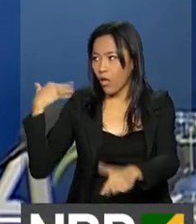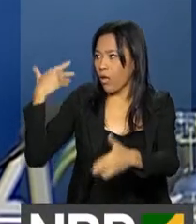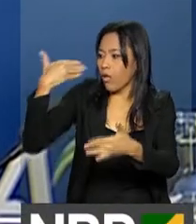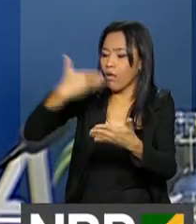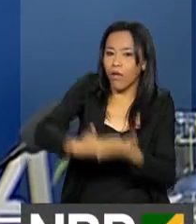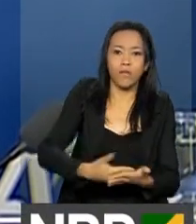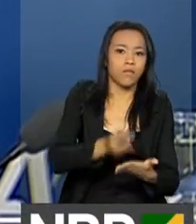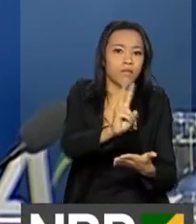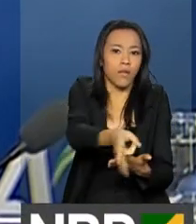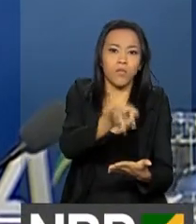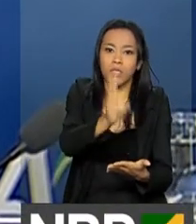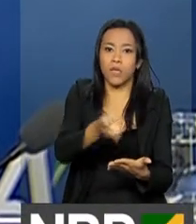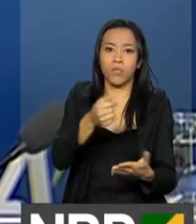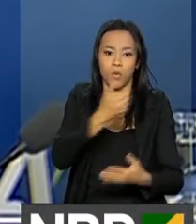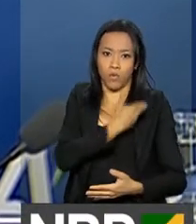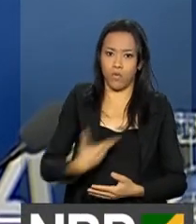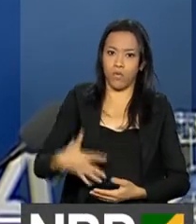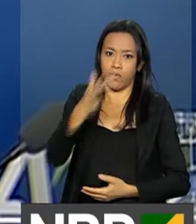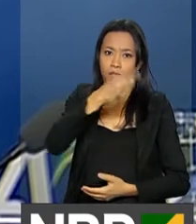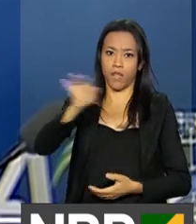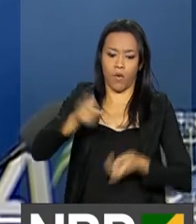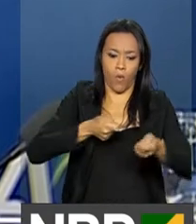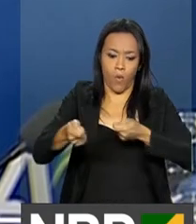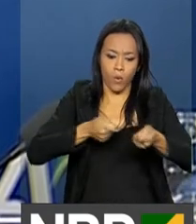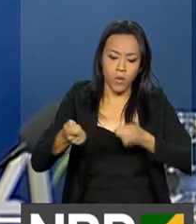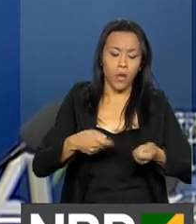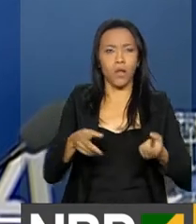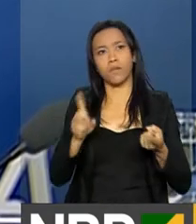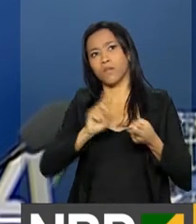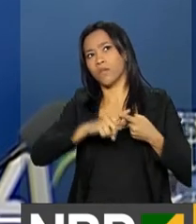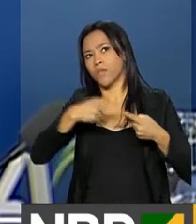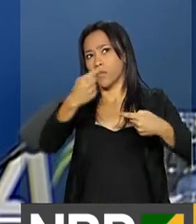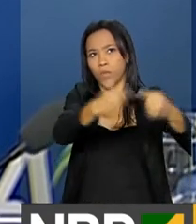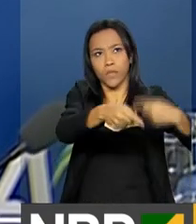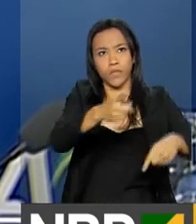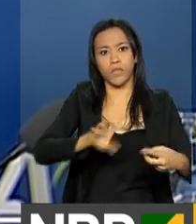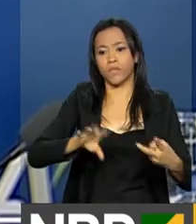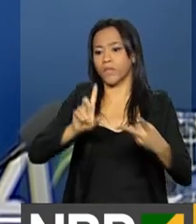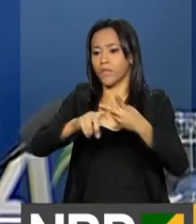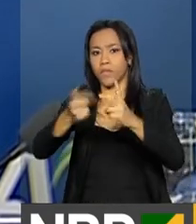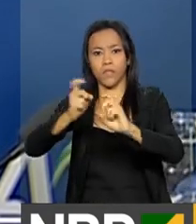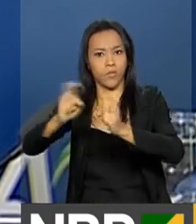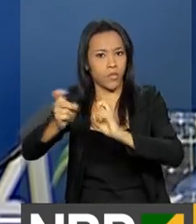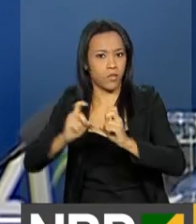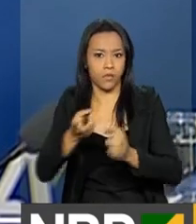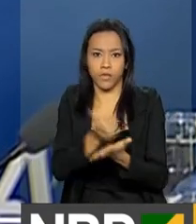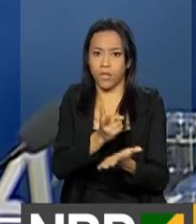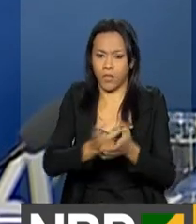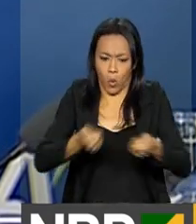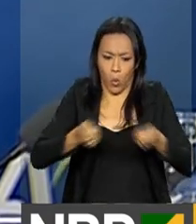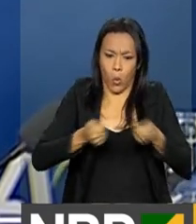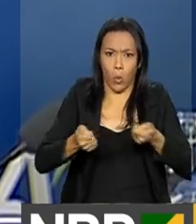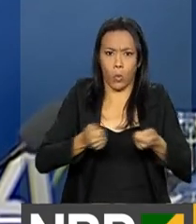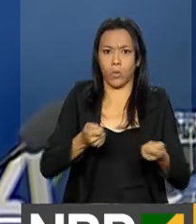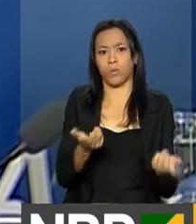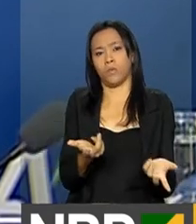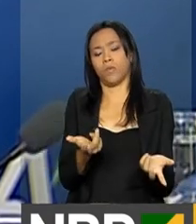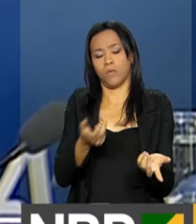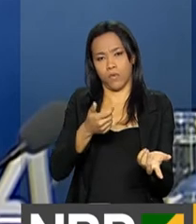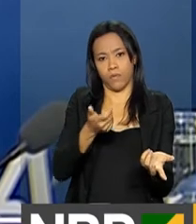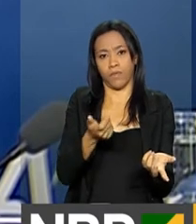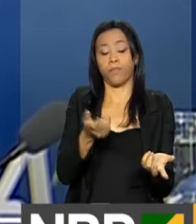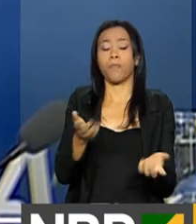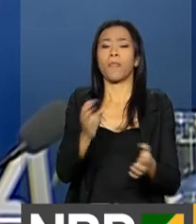em torno da União, seja no tópico da política, seja no tópico da administração. O que nós temos que fazer agora, com a Constituição